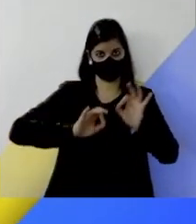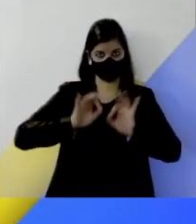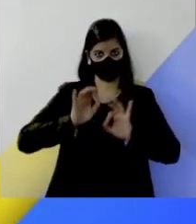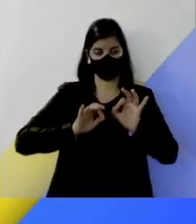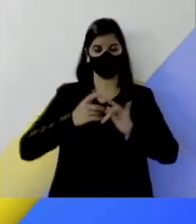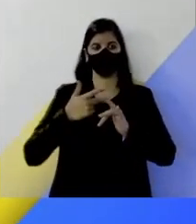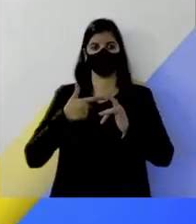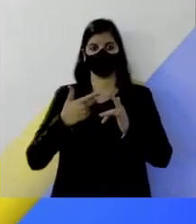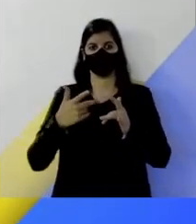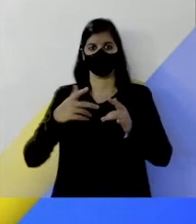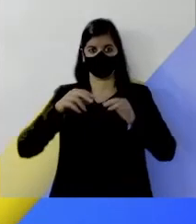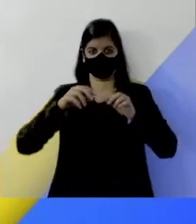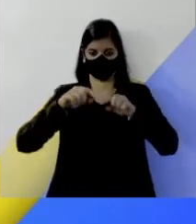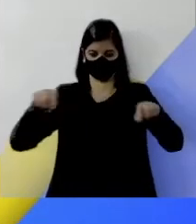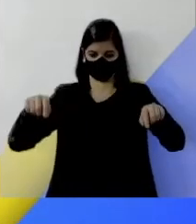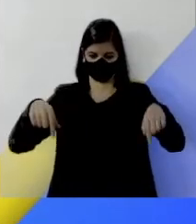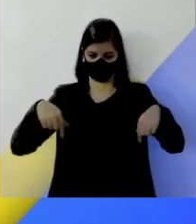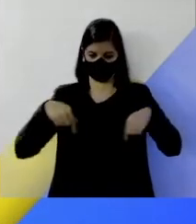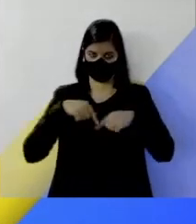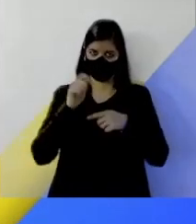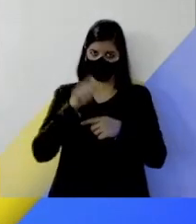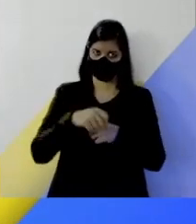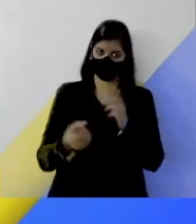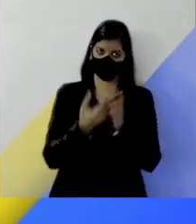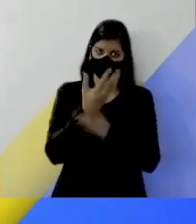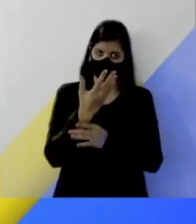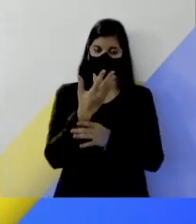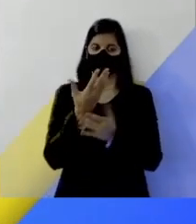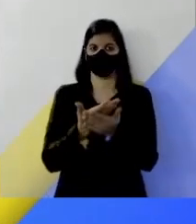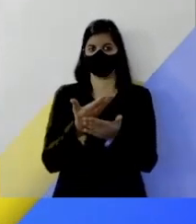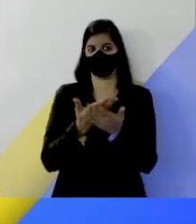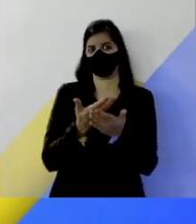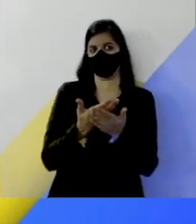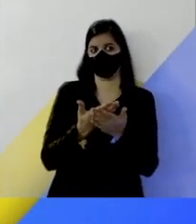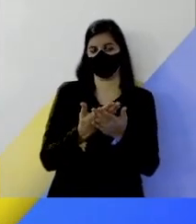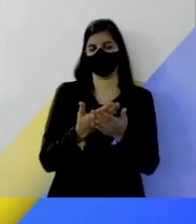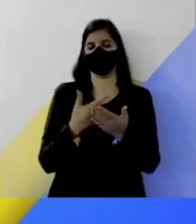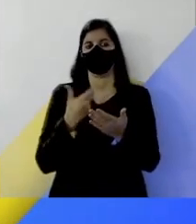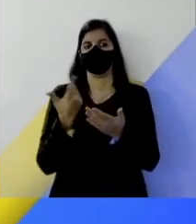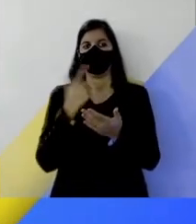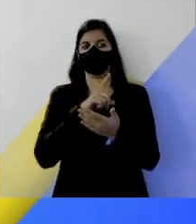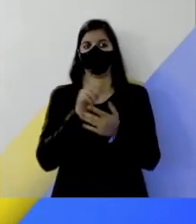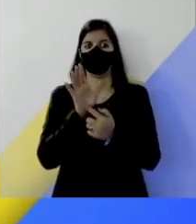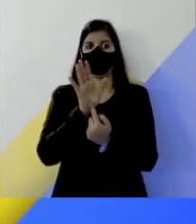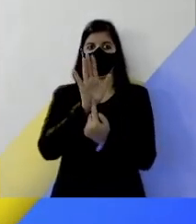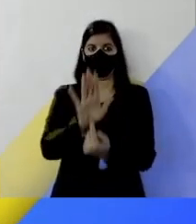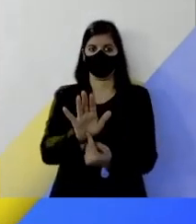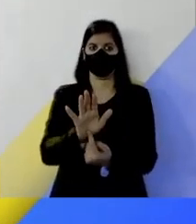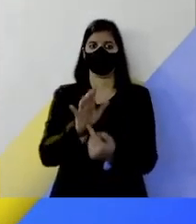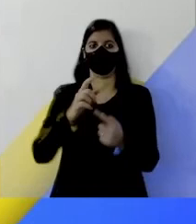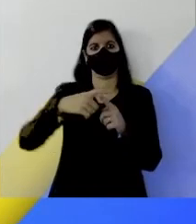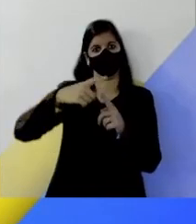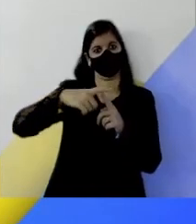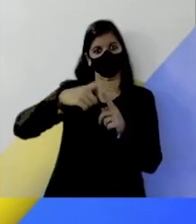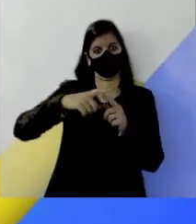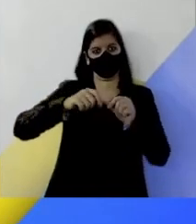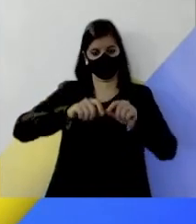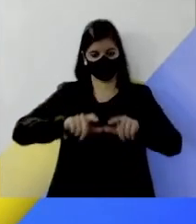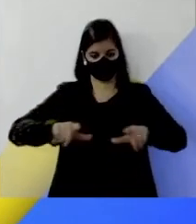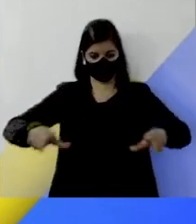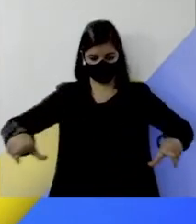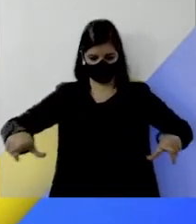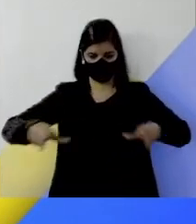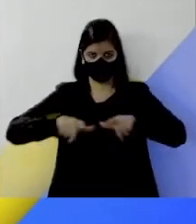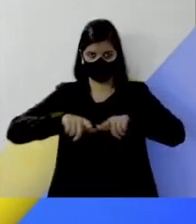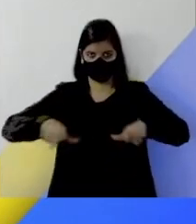visualiza a planta baixa, a gente tem a possibilidade de fazer esse estudo inicial, onde a gente vai mostrar o tipo de piso, no caso o revestimento